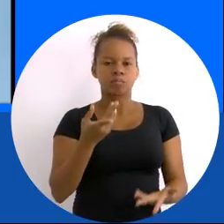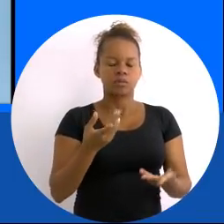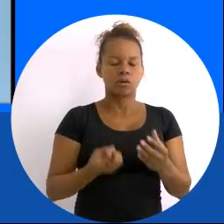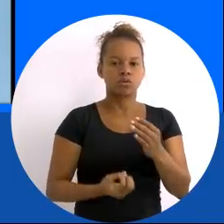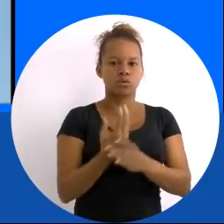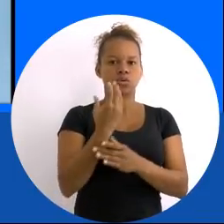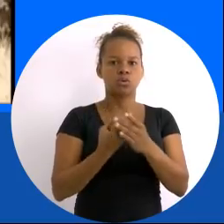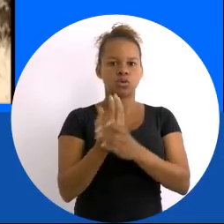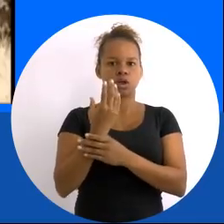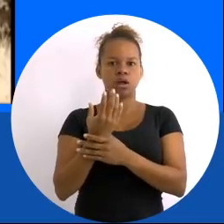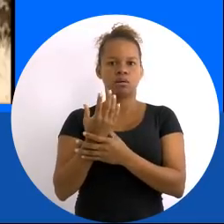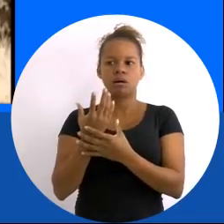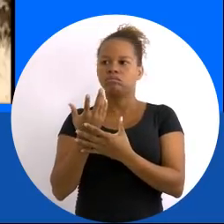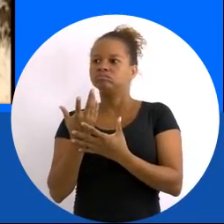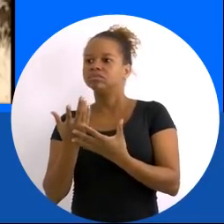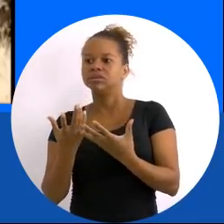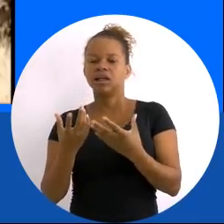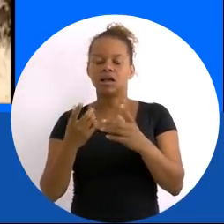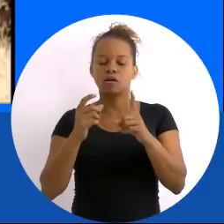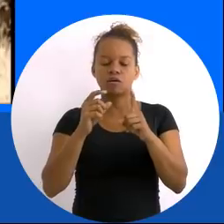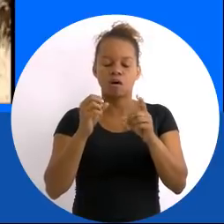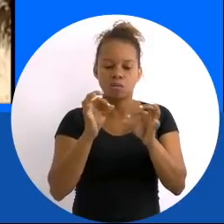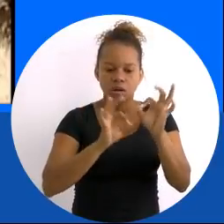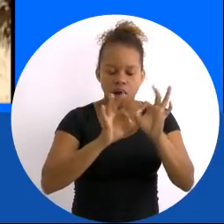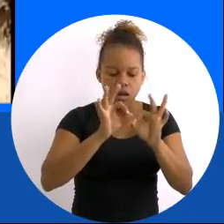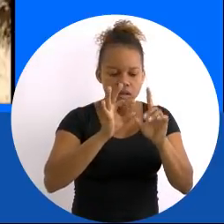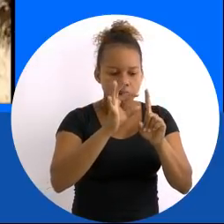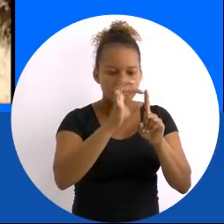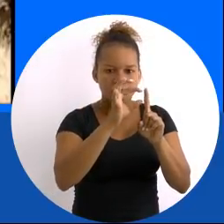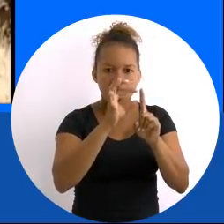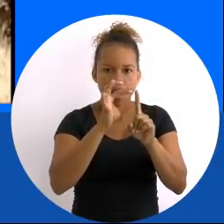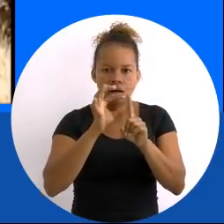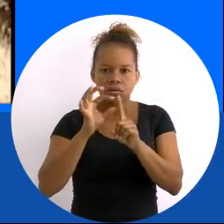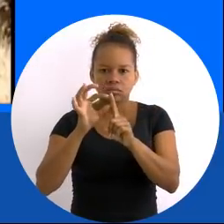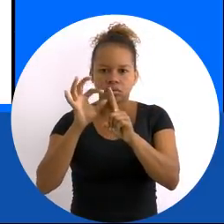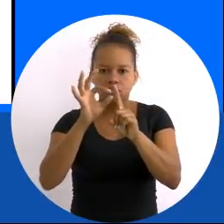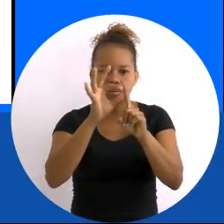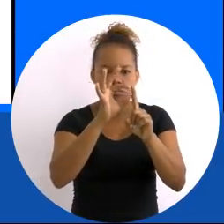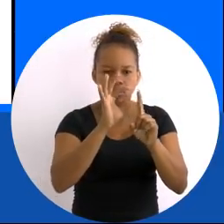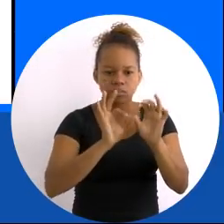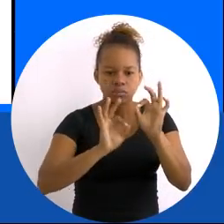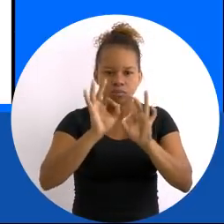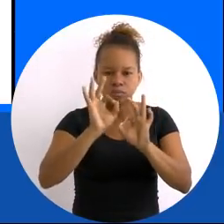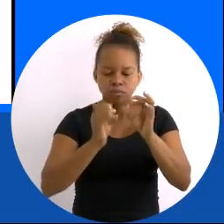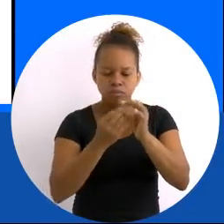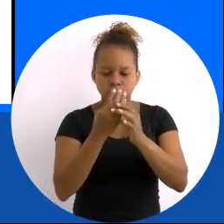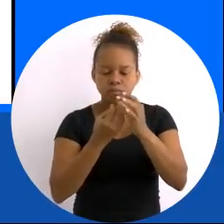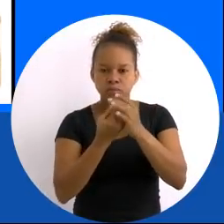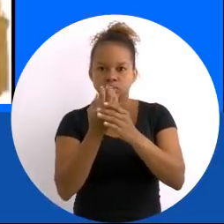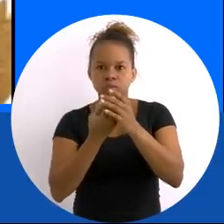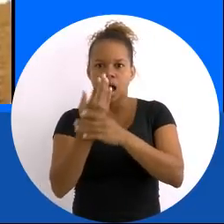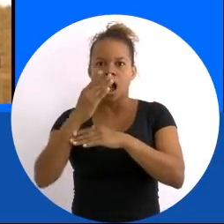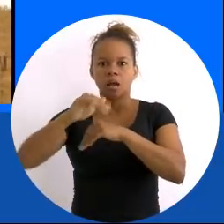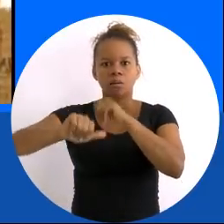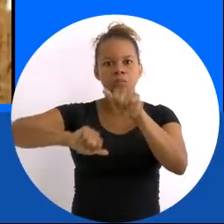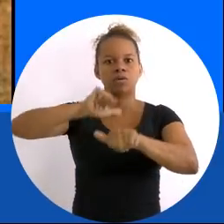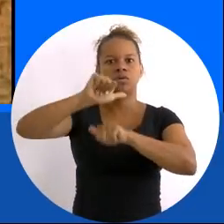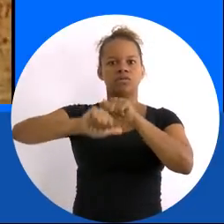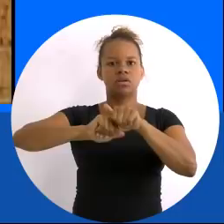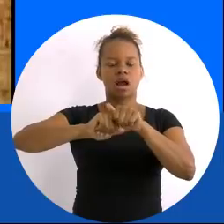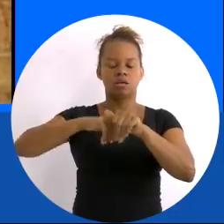daí surgiram as letras, que formaram as palavras. A partir daí, diversas invenções passaram a modificar